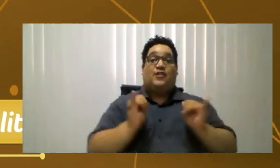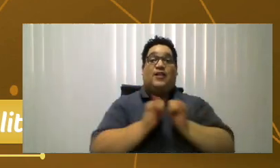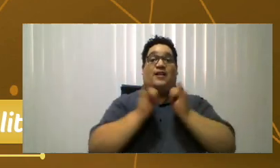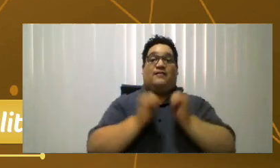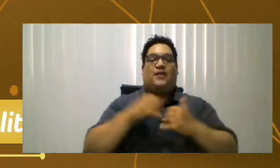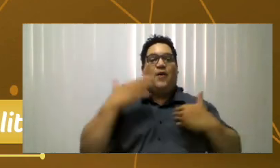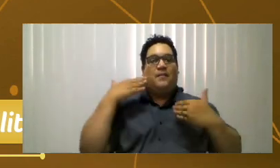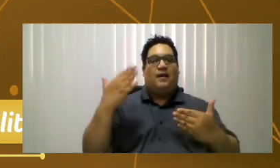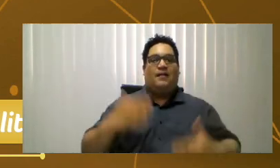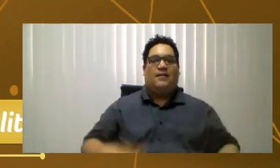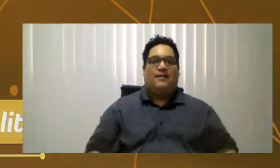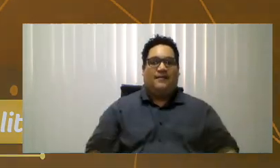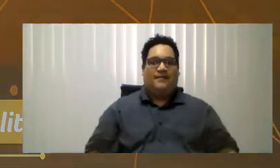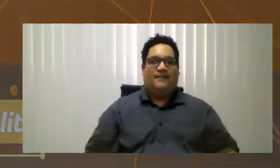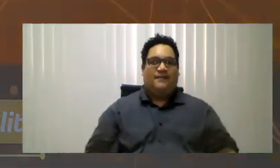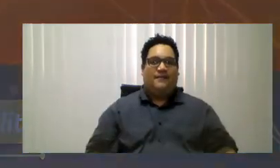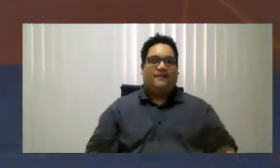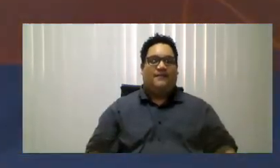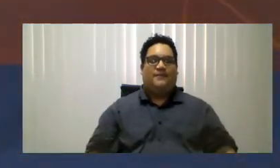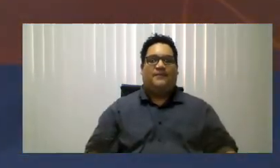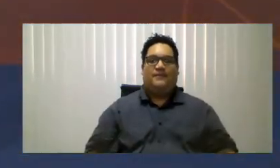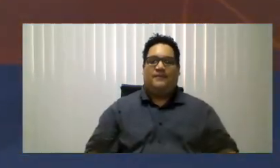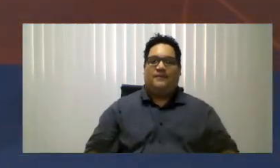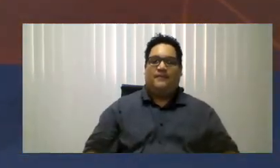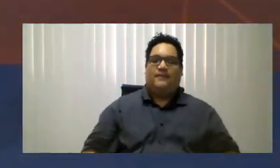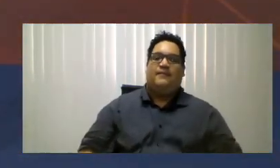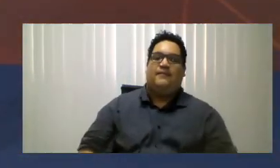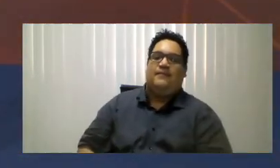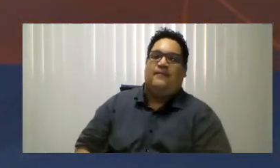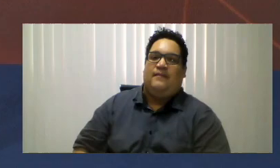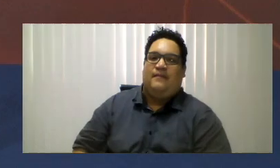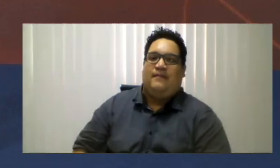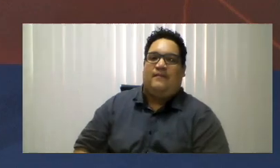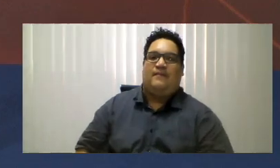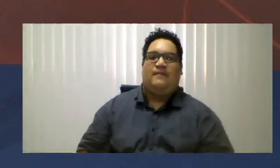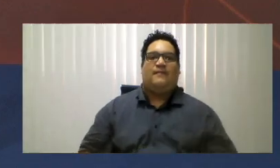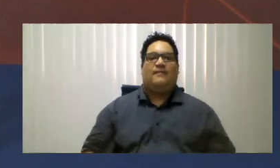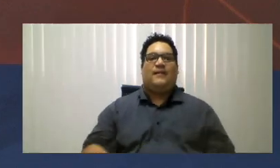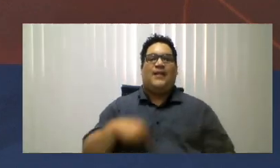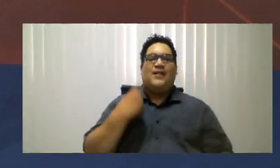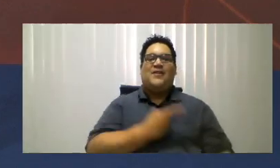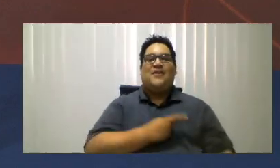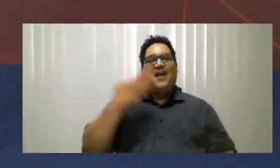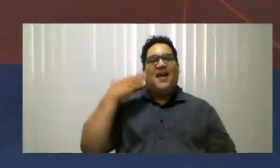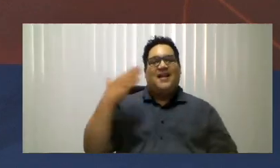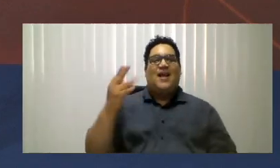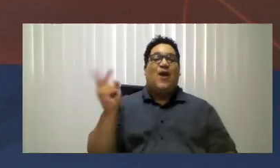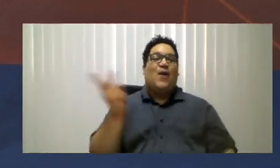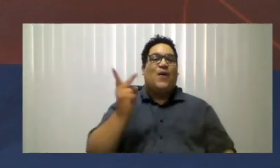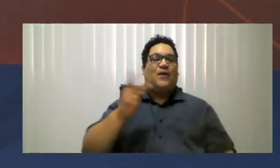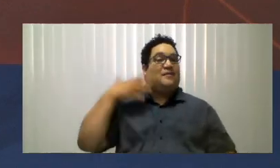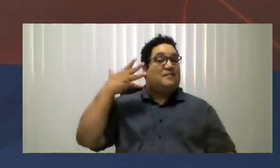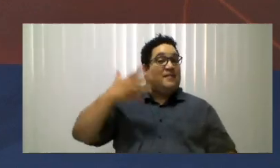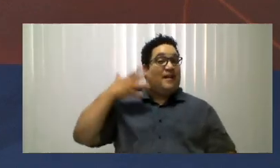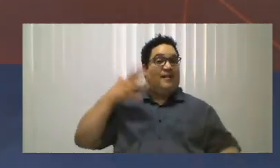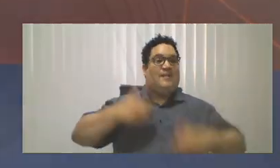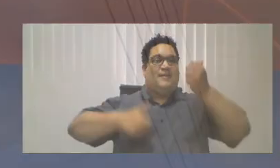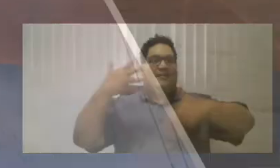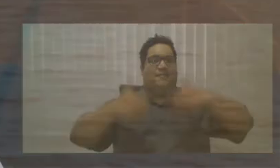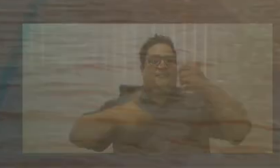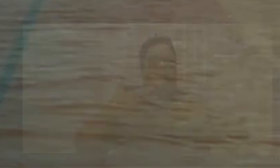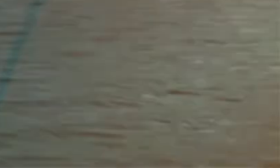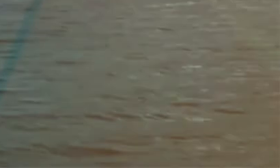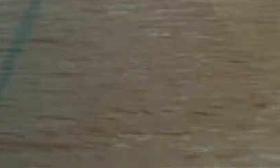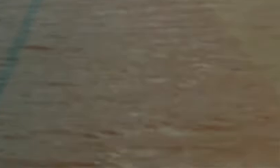Obrigado, pessoal. Obrigado. Nossa gratidão aos participantes aí desta palestra.